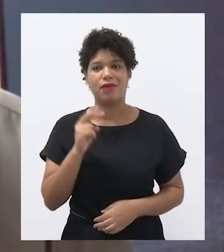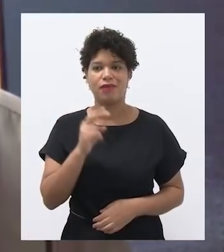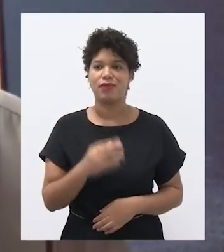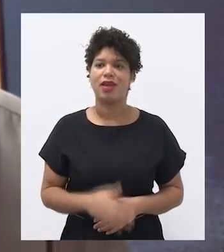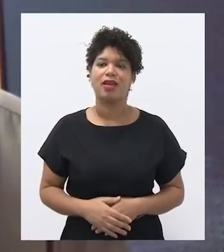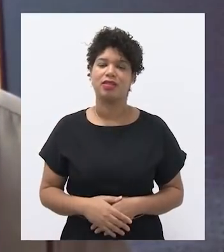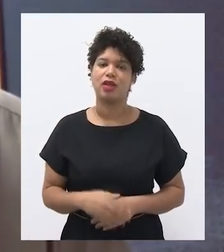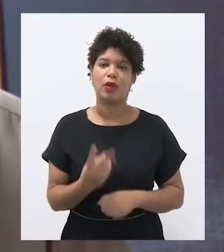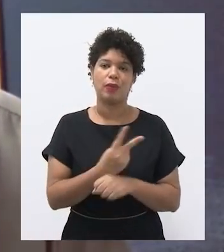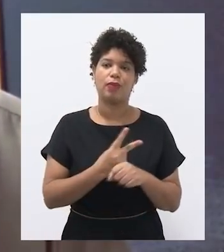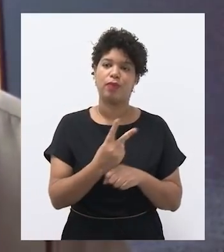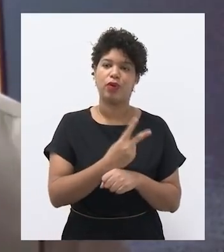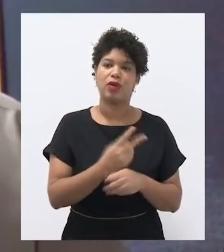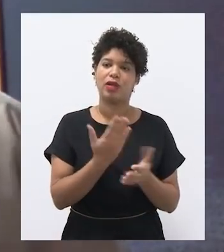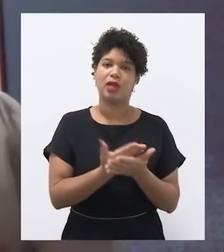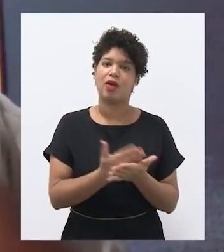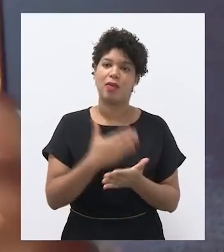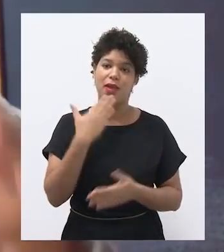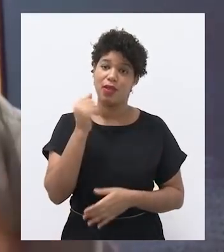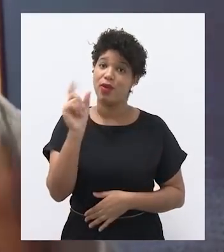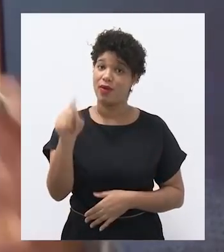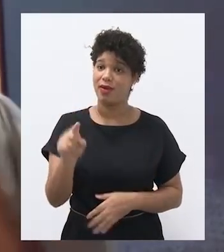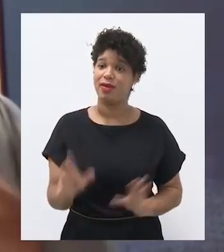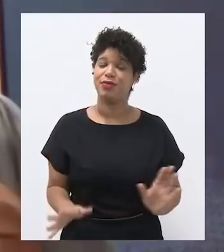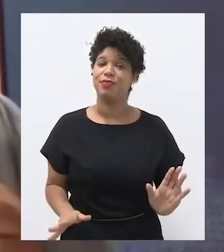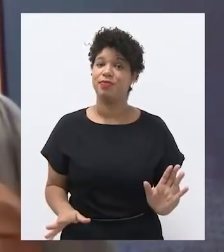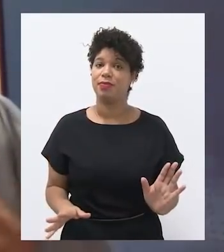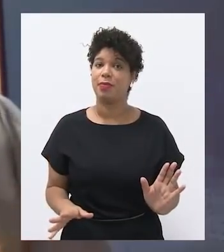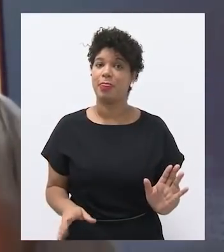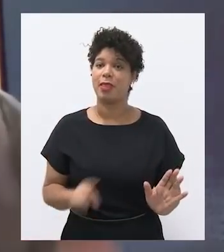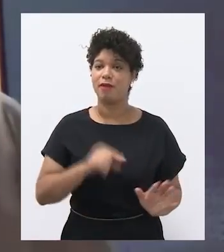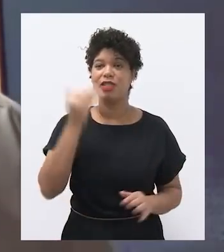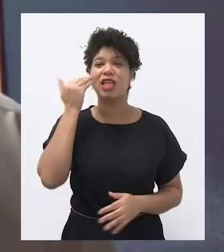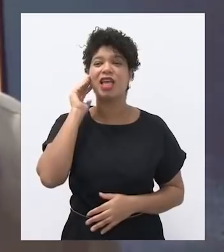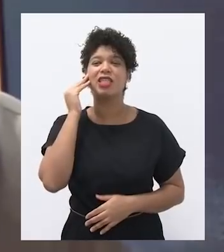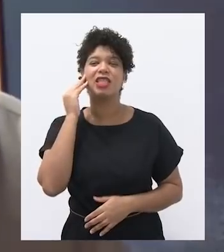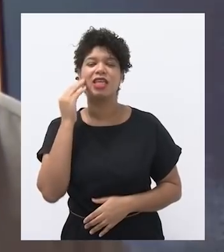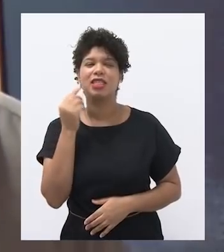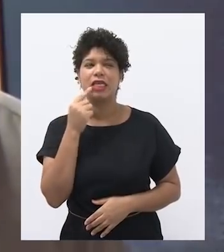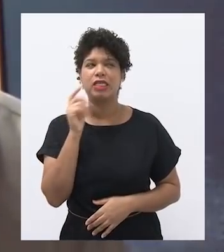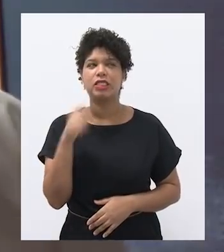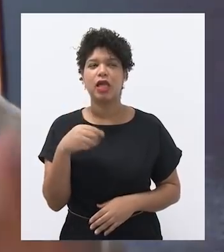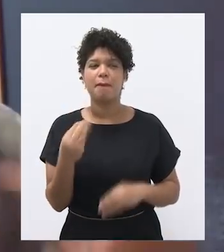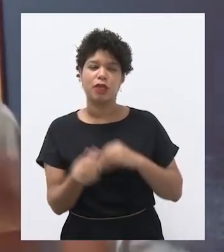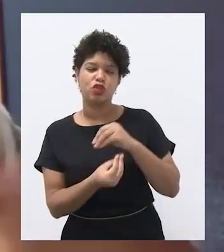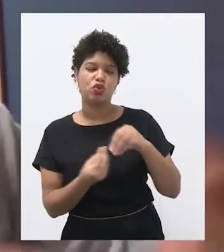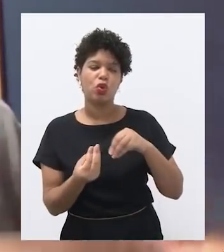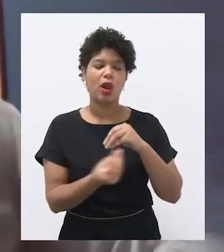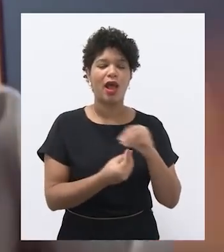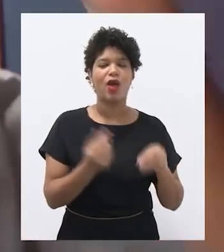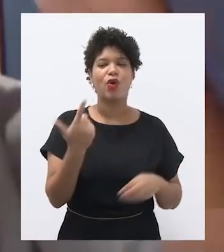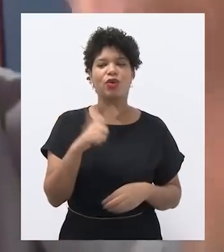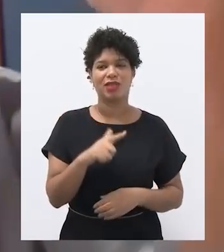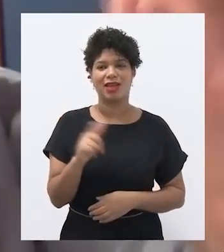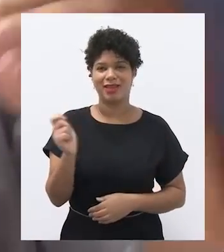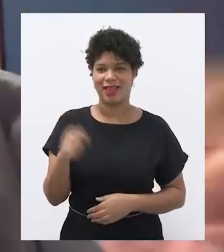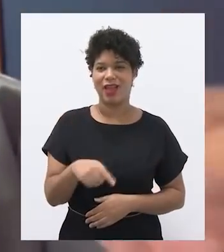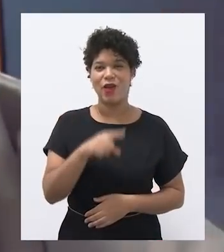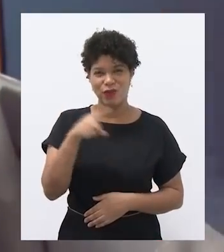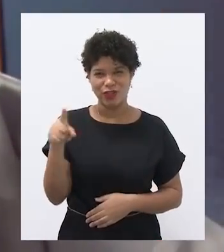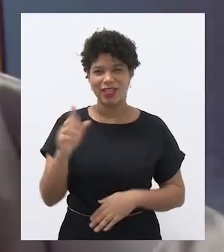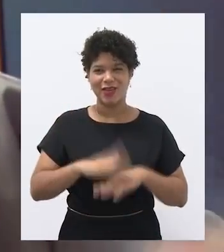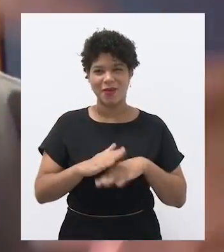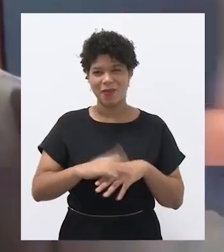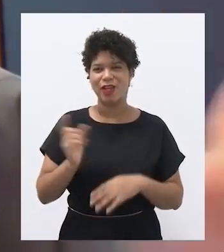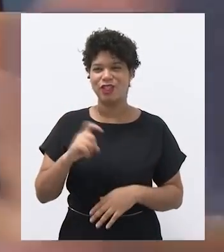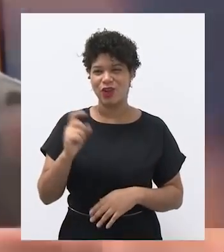correndo atrás da aula. Então, a grande sacada é como é que eu me misturo ali no meio. E aí você vai levando isso. Façam o